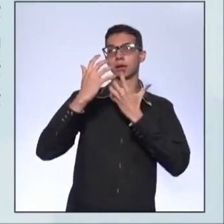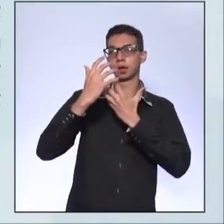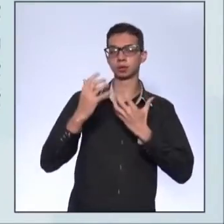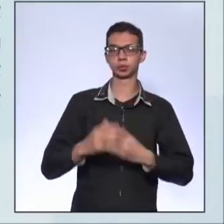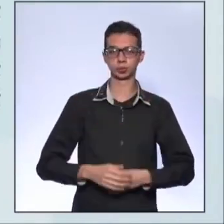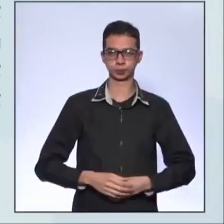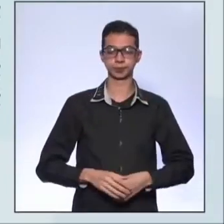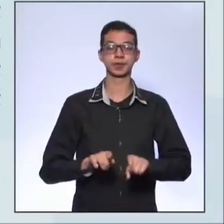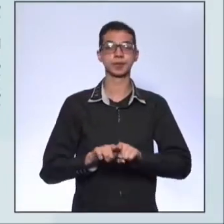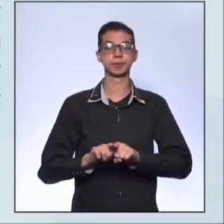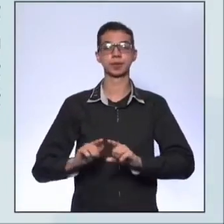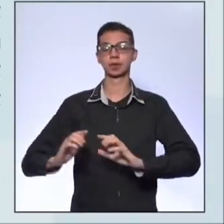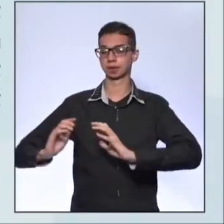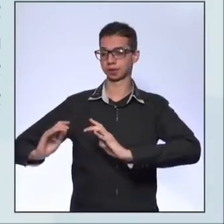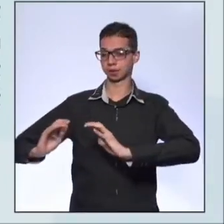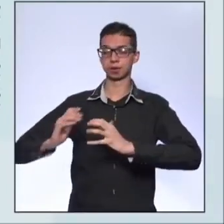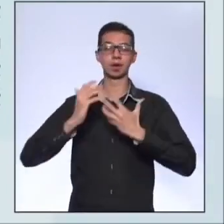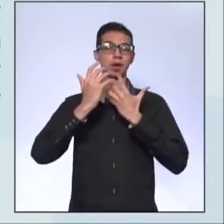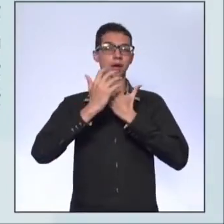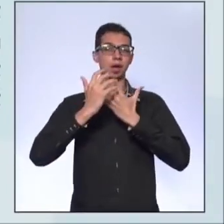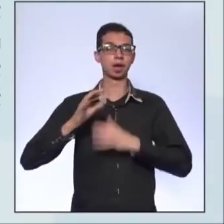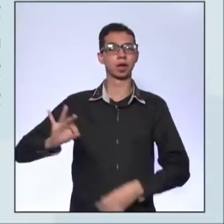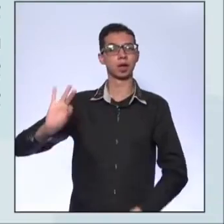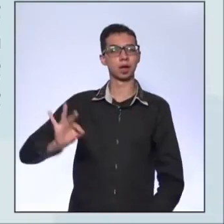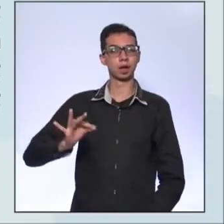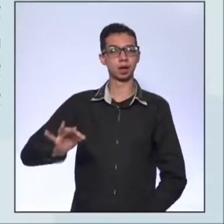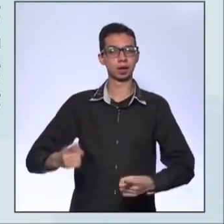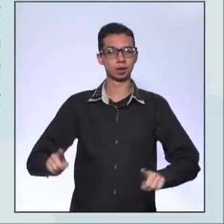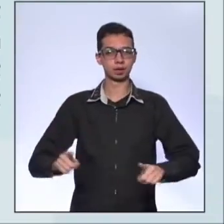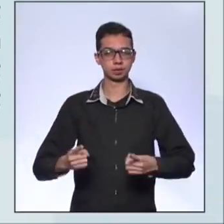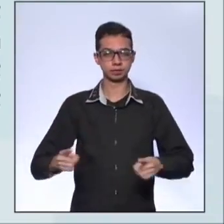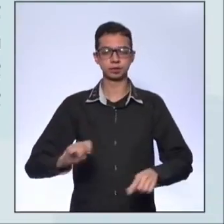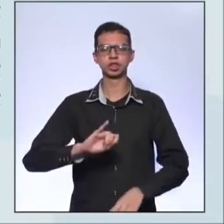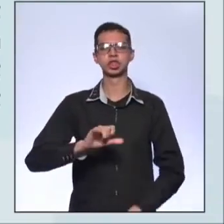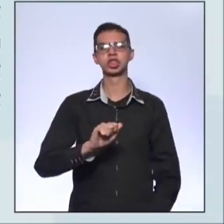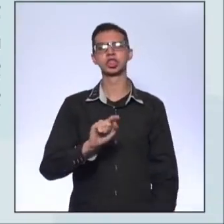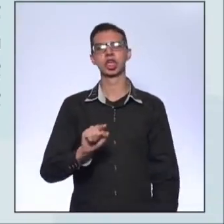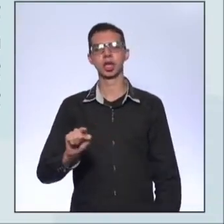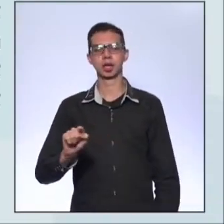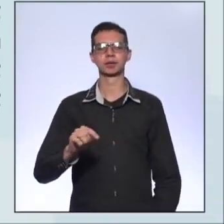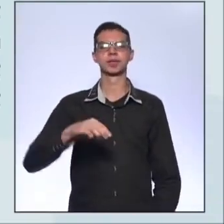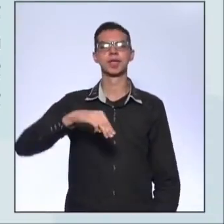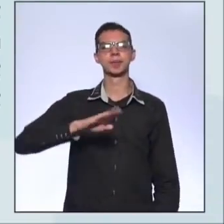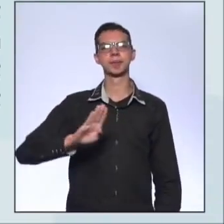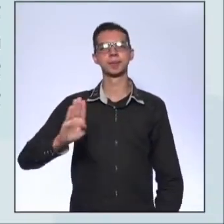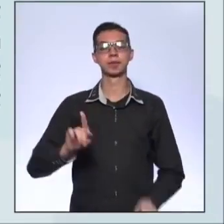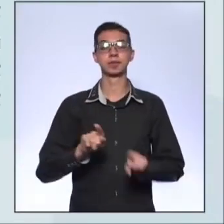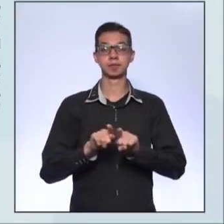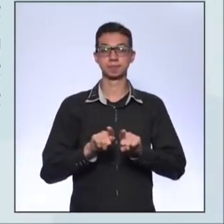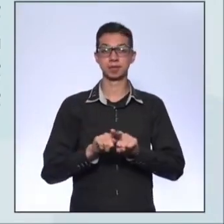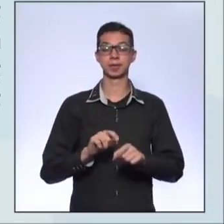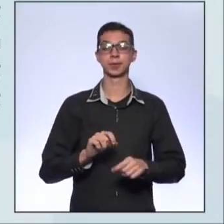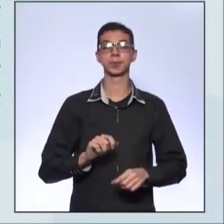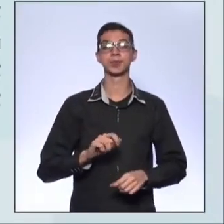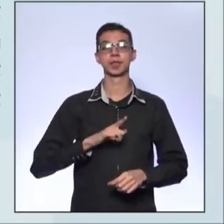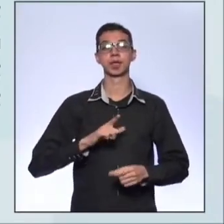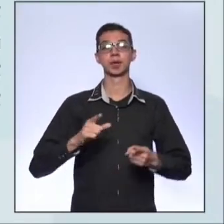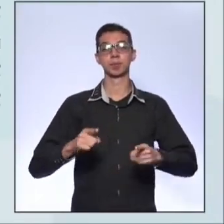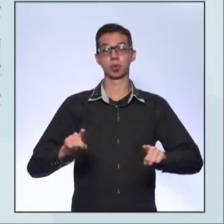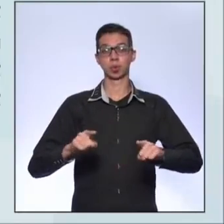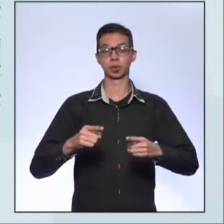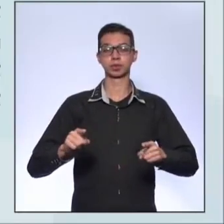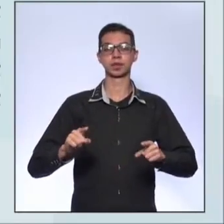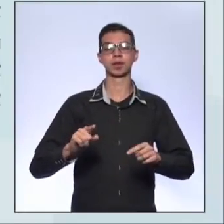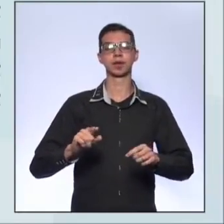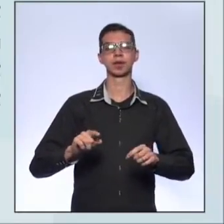o conjunto de câmara, a improvisação musical, o jazz, a MPB, a música eletrônica, a música erudita, a